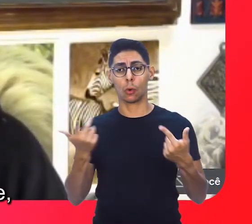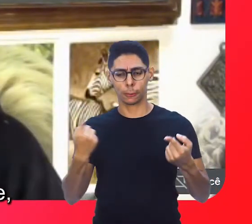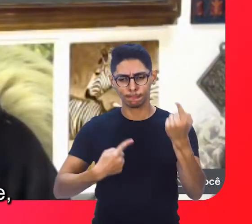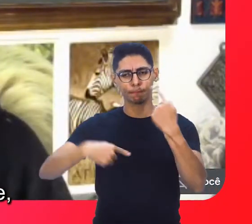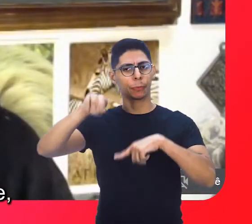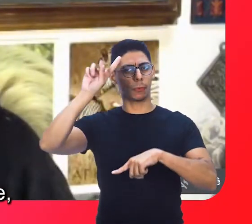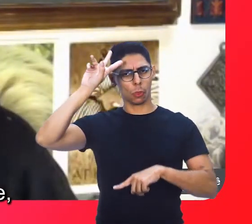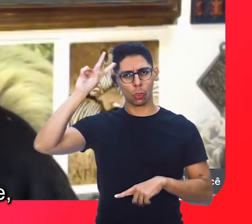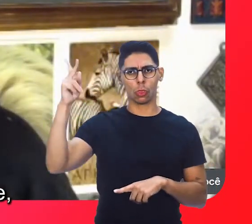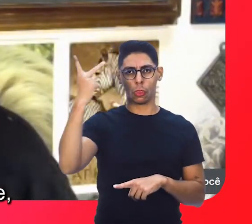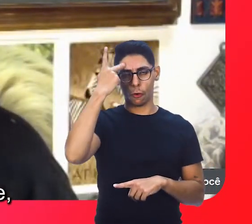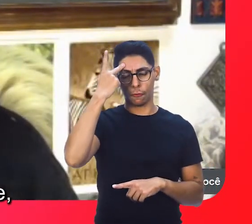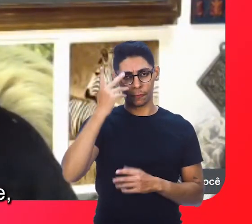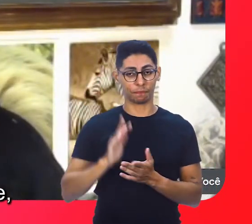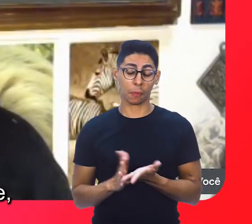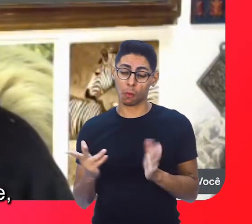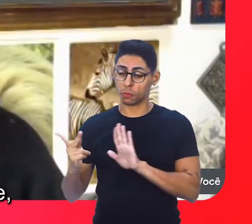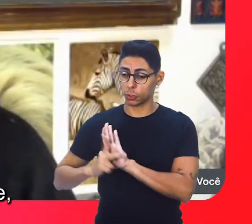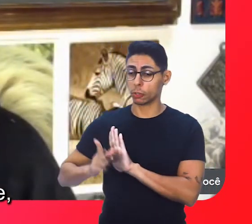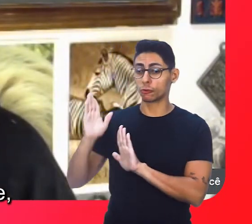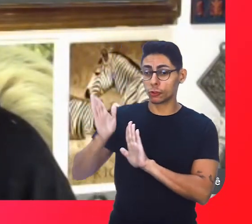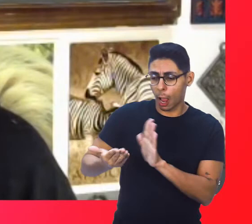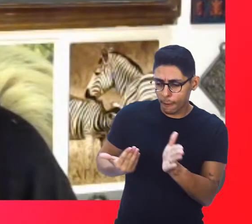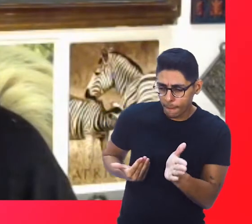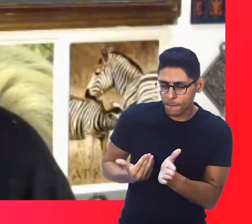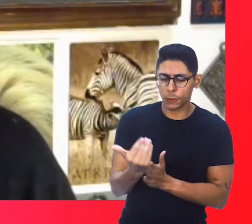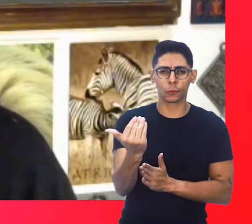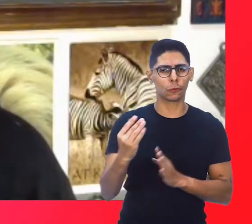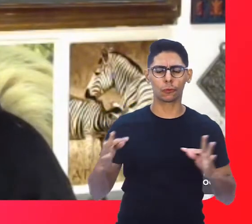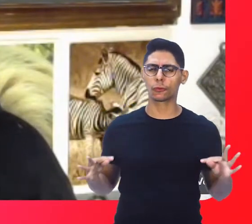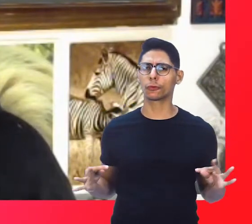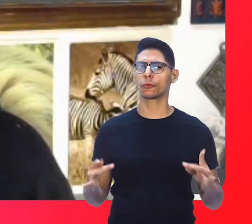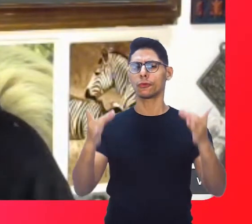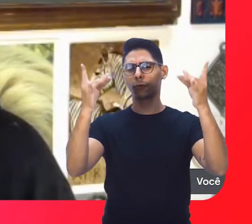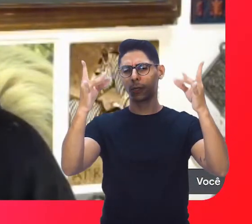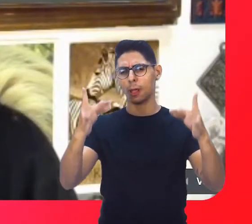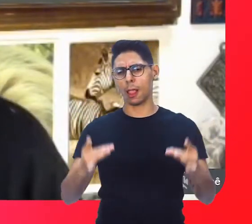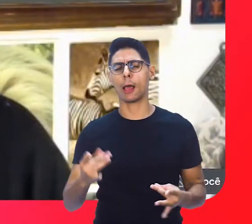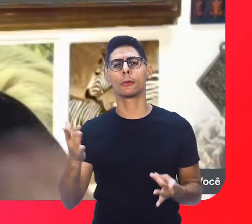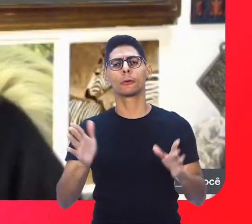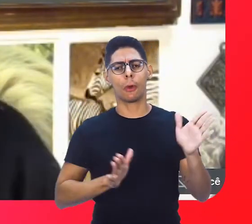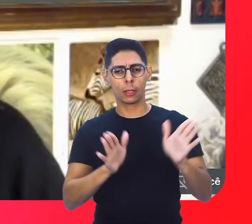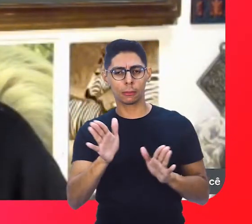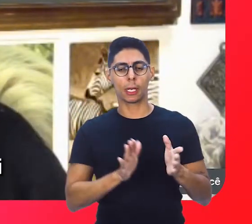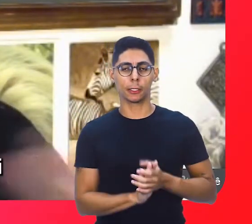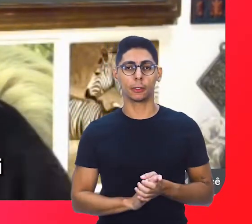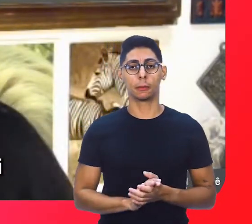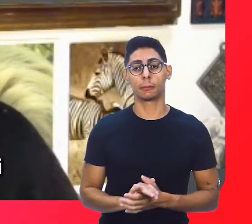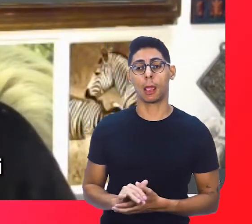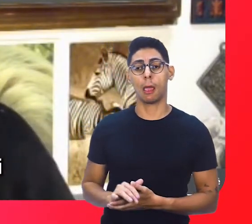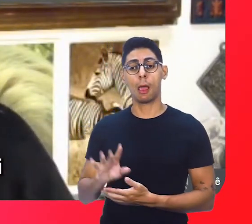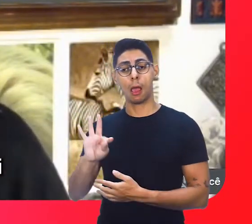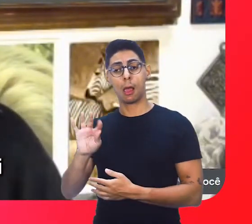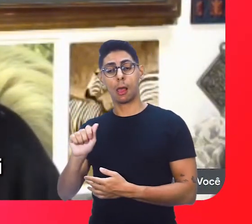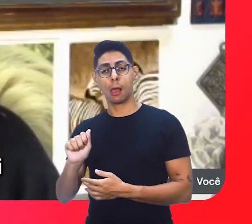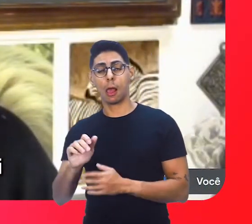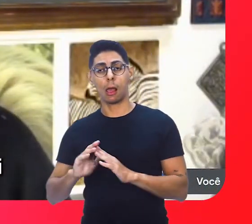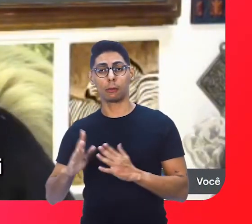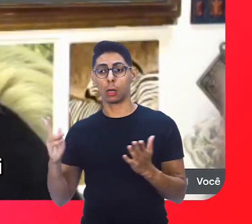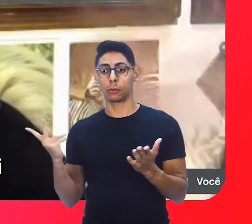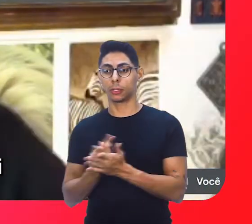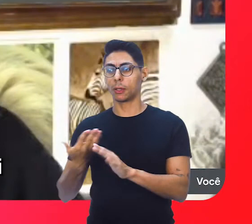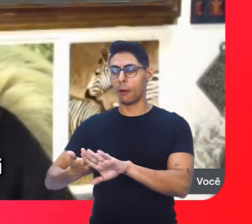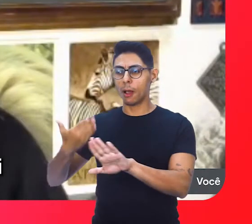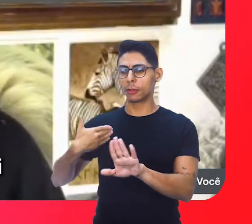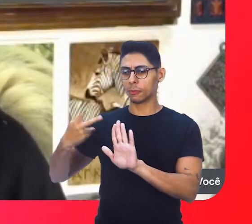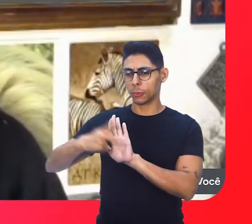nasceu fazendo tudo com plena acessibilidade. A Tatá, né? A Escola de Gente nasceu dentro da minha casa, na garagem da minha casa, ficou aqui